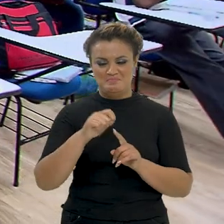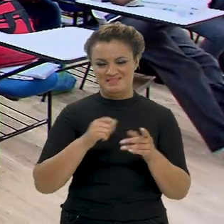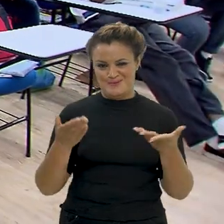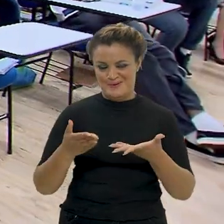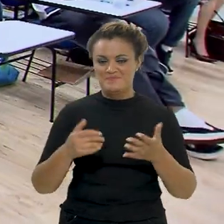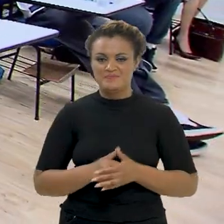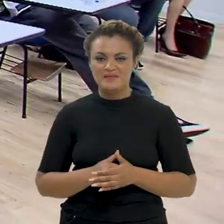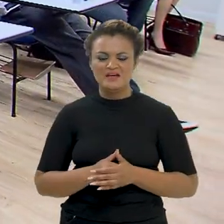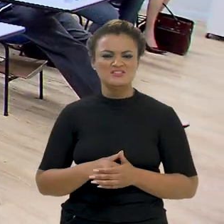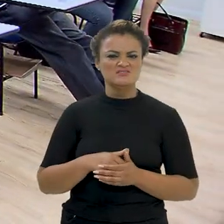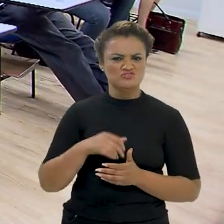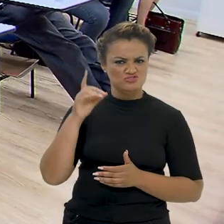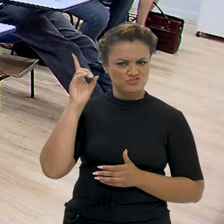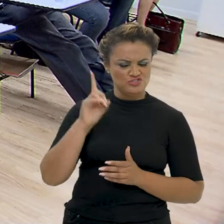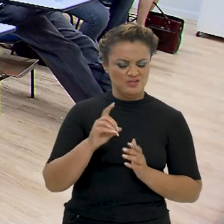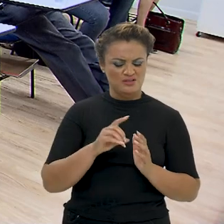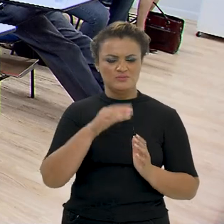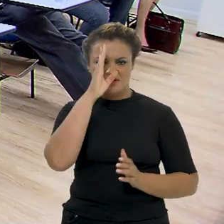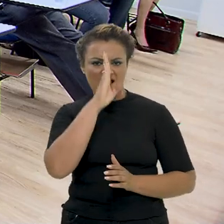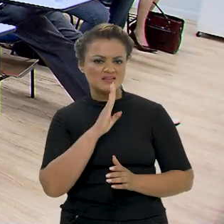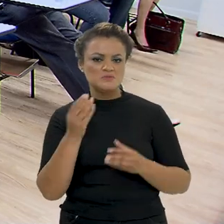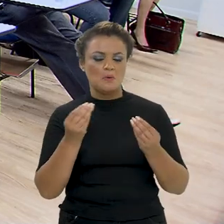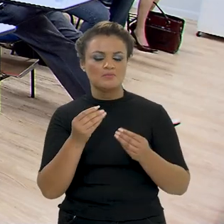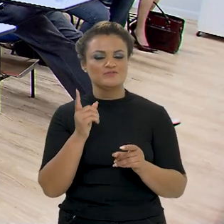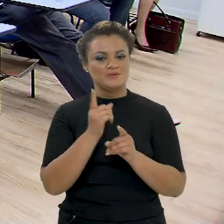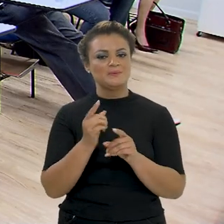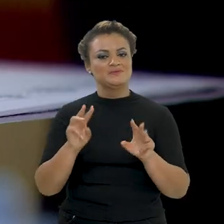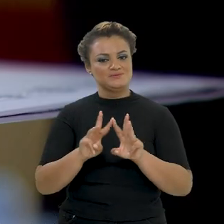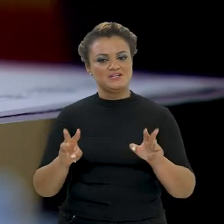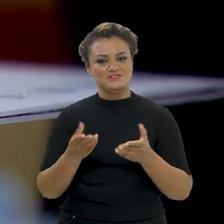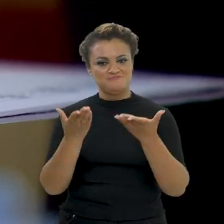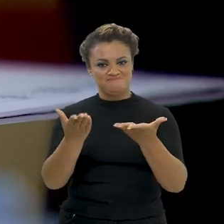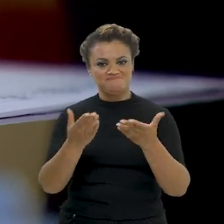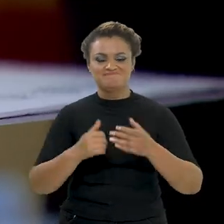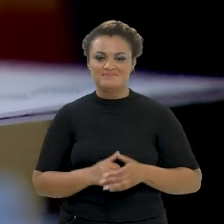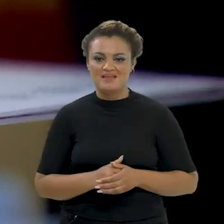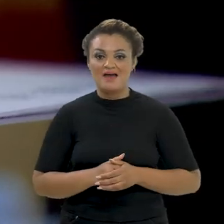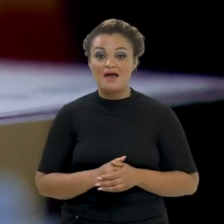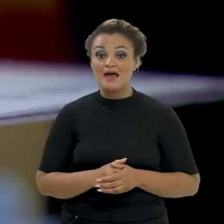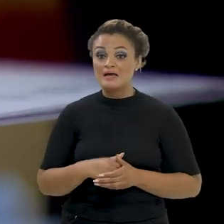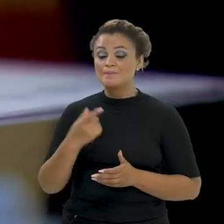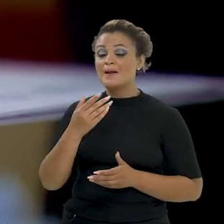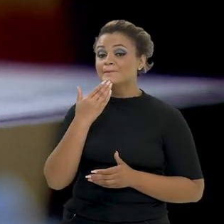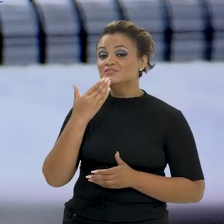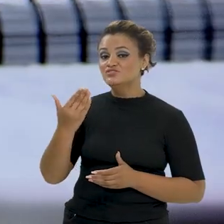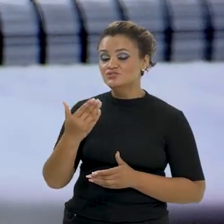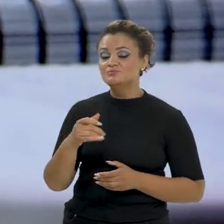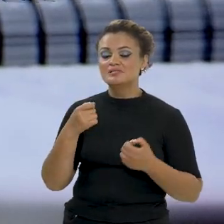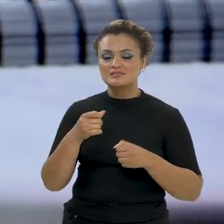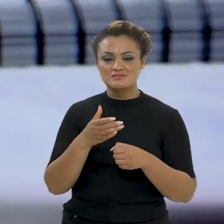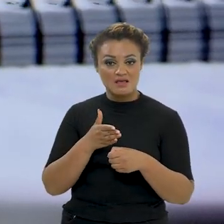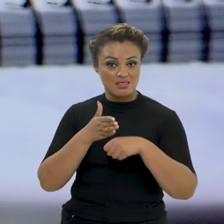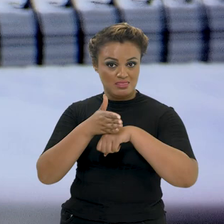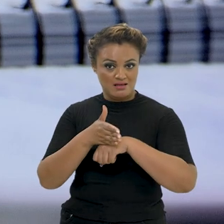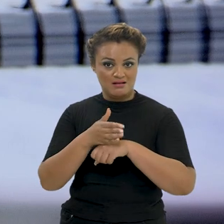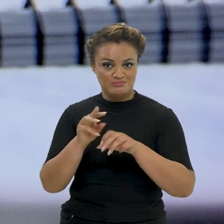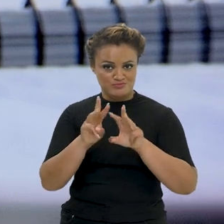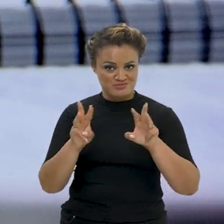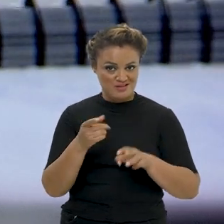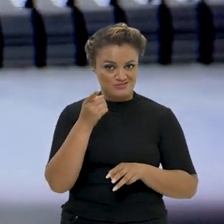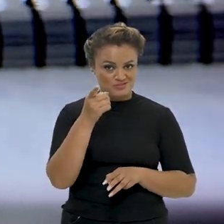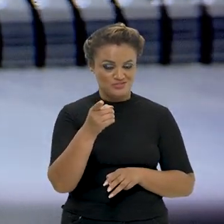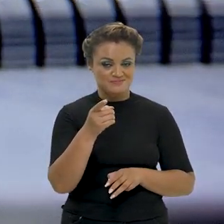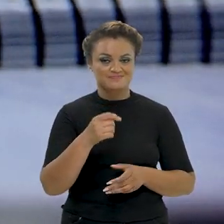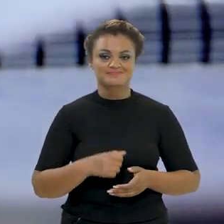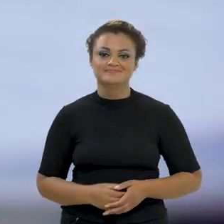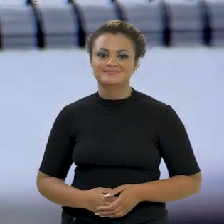Para conferir quem tem direito à isenção, acesse o site do Ministério da Educação. Para fazer a solicitação, é só entrar na página do participante